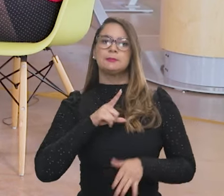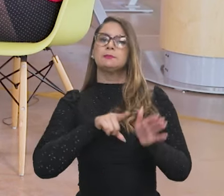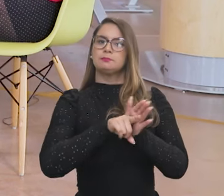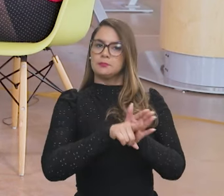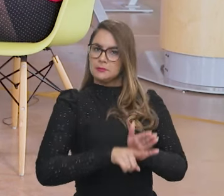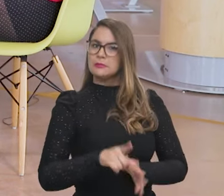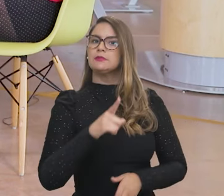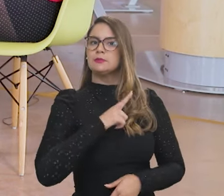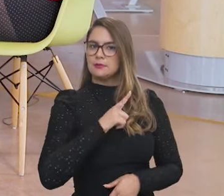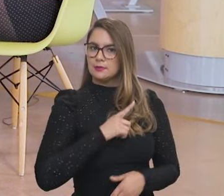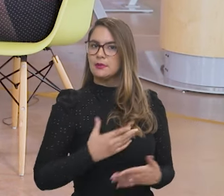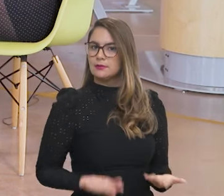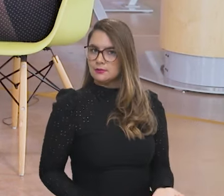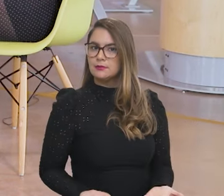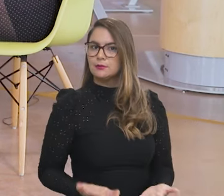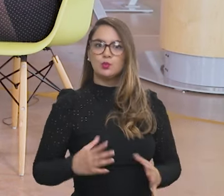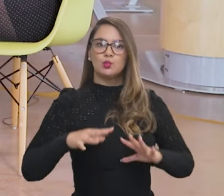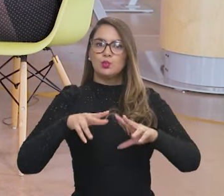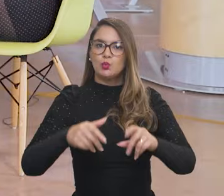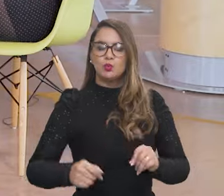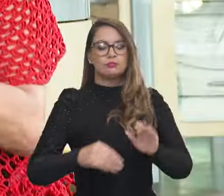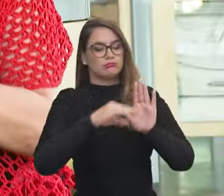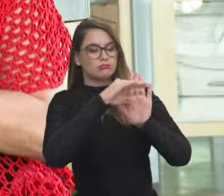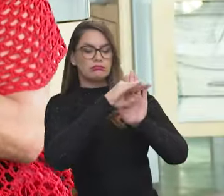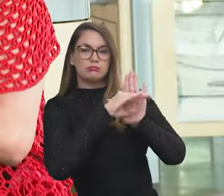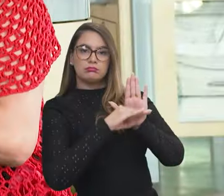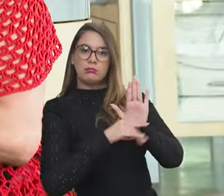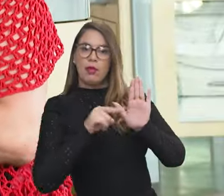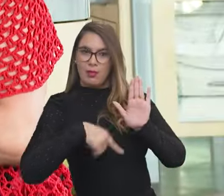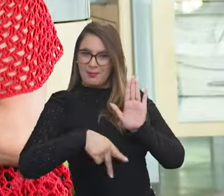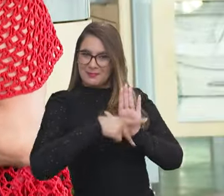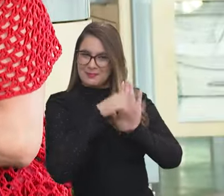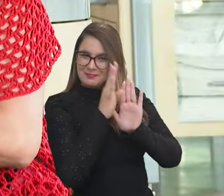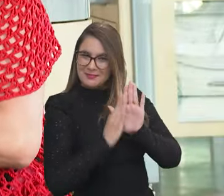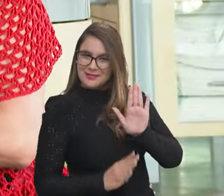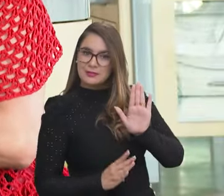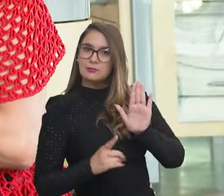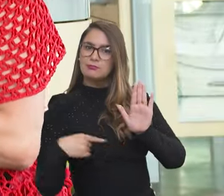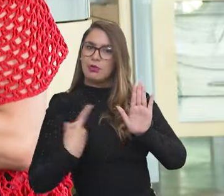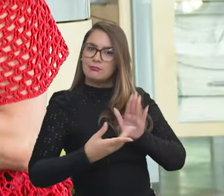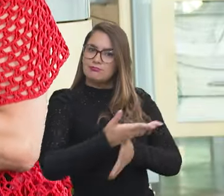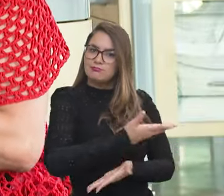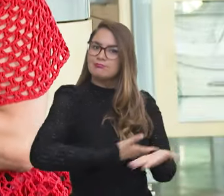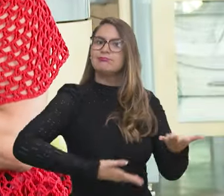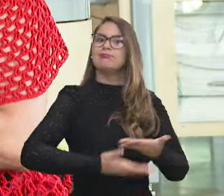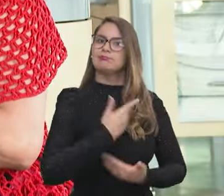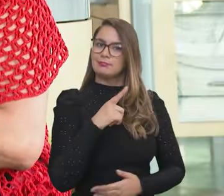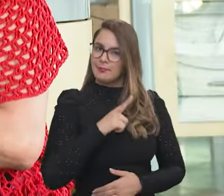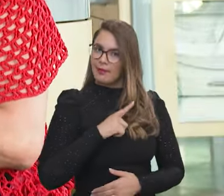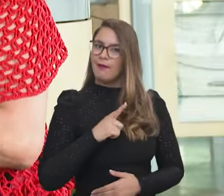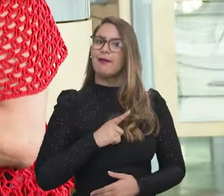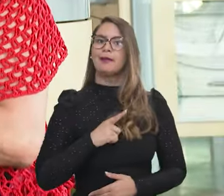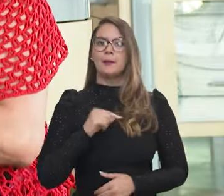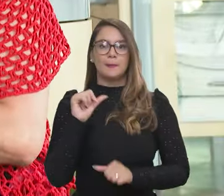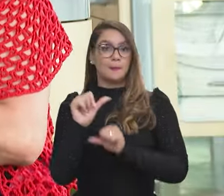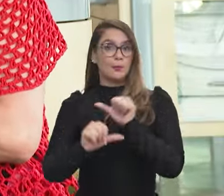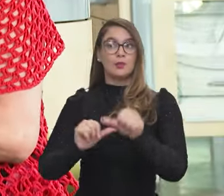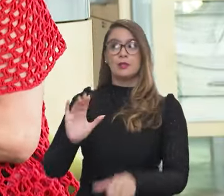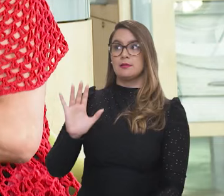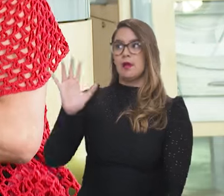tem pesquisa nisso. Por isso que todas essas agendas, que são agendas brasileiras, nós interagimos, né? Da